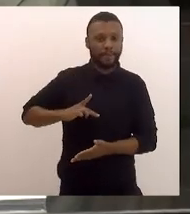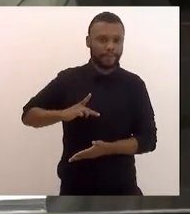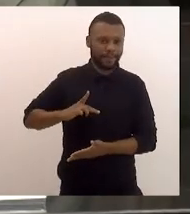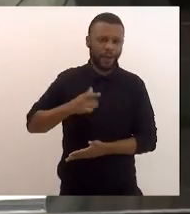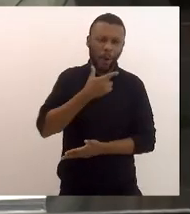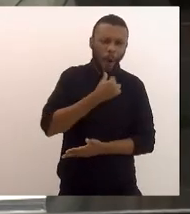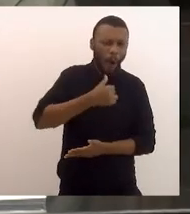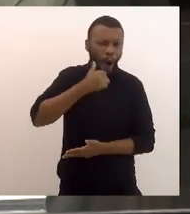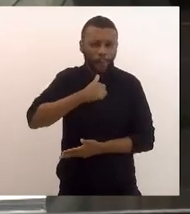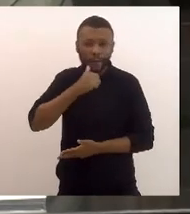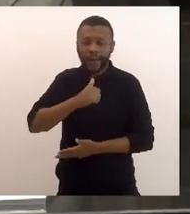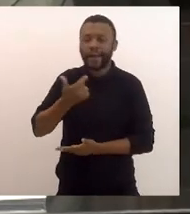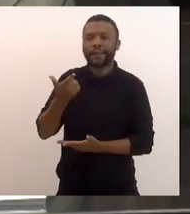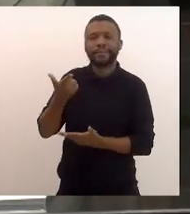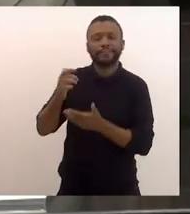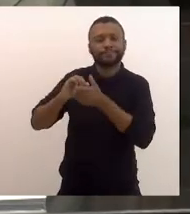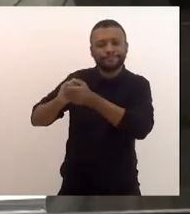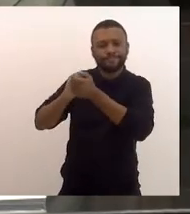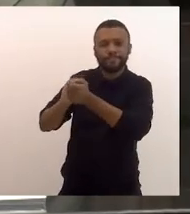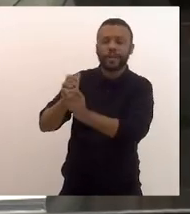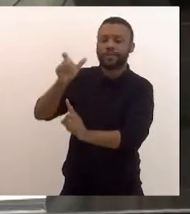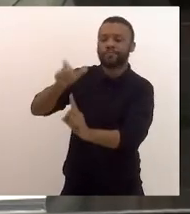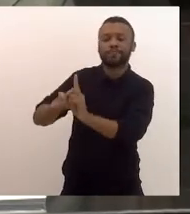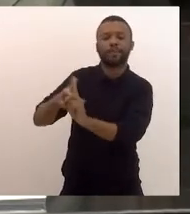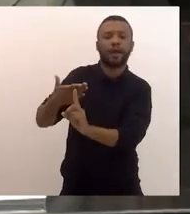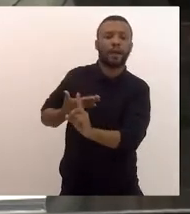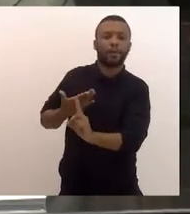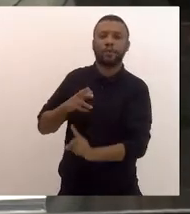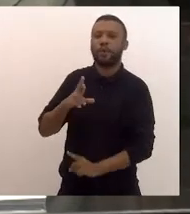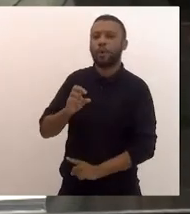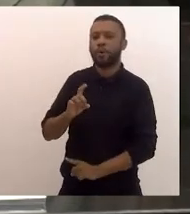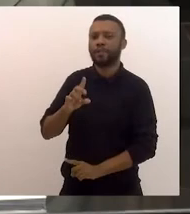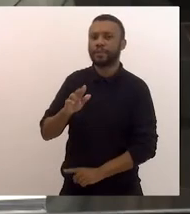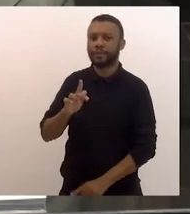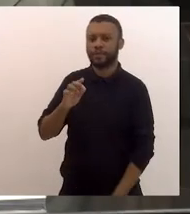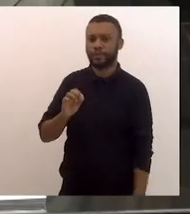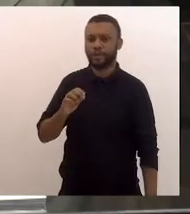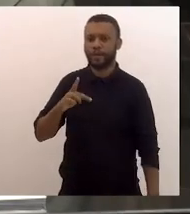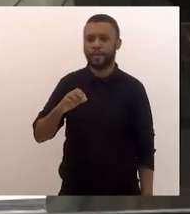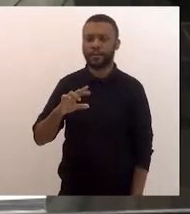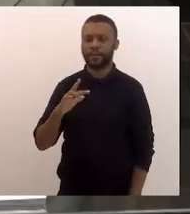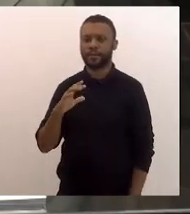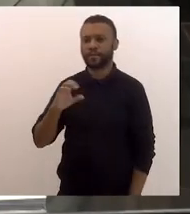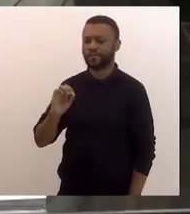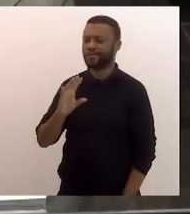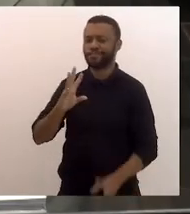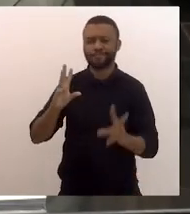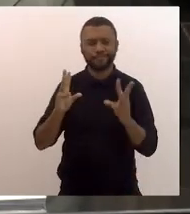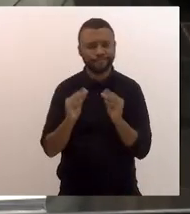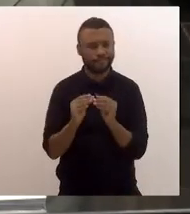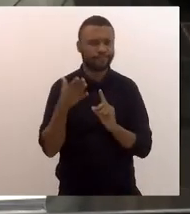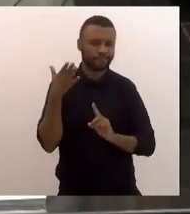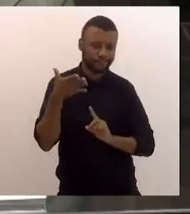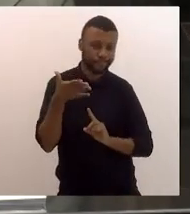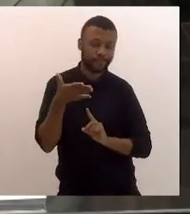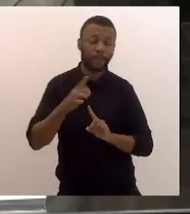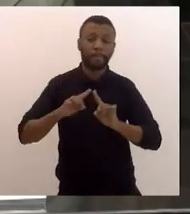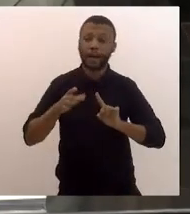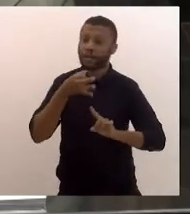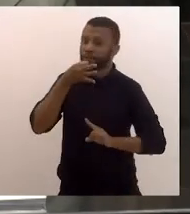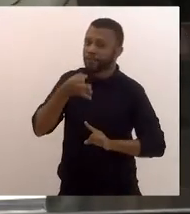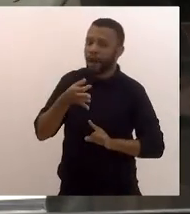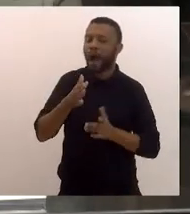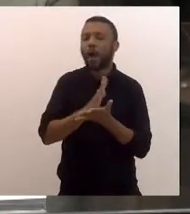nosso querido Rodrigo Pacheco quero ser bem breve mas dizer de de algumas parcerias que firmamos com a Defensoria